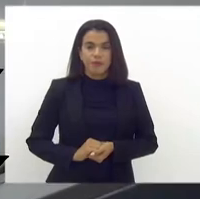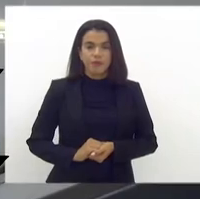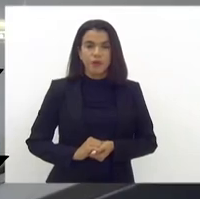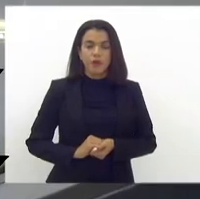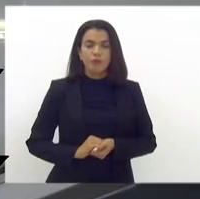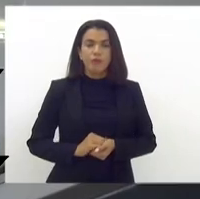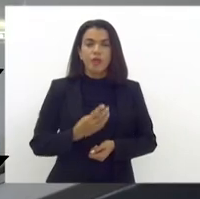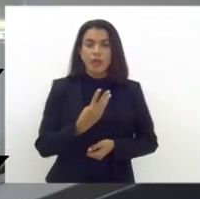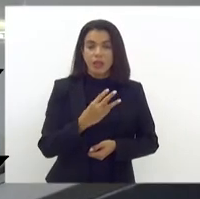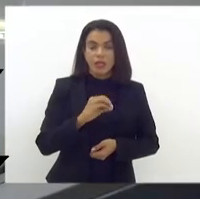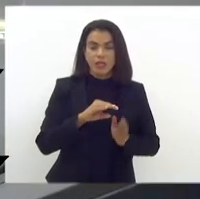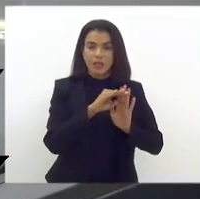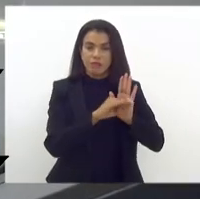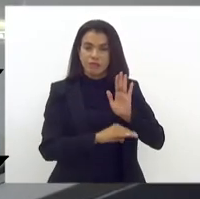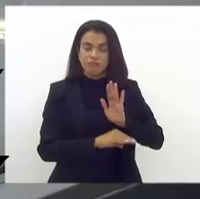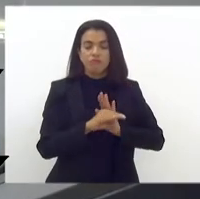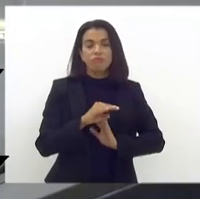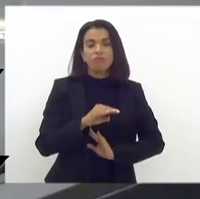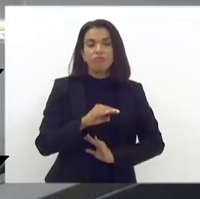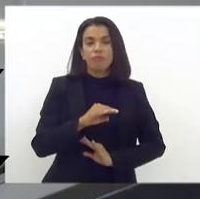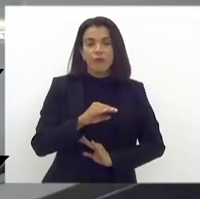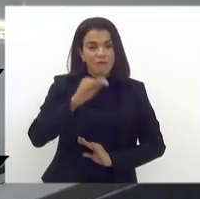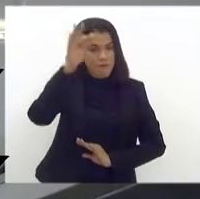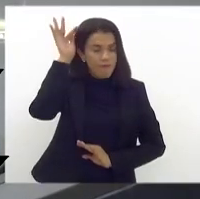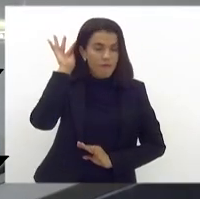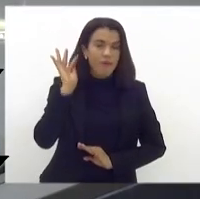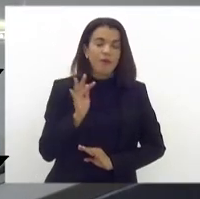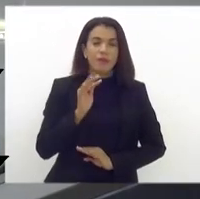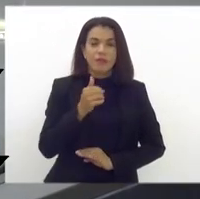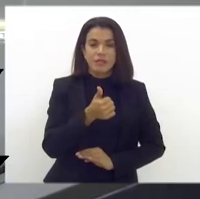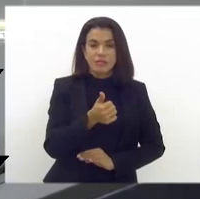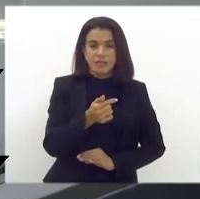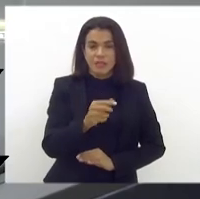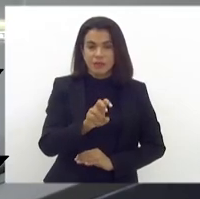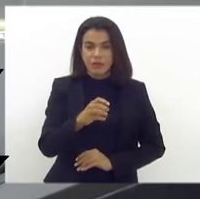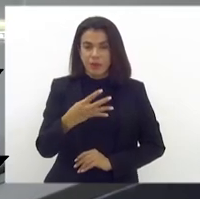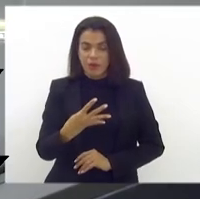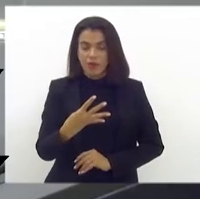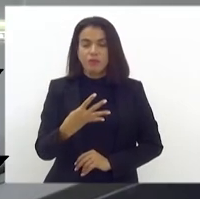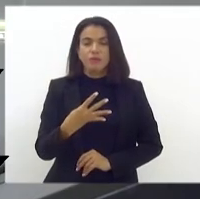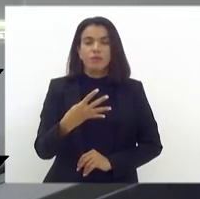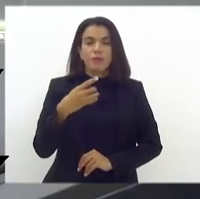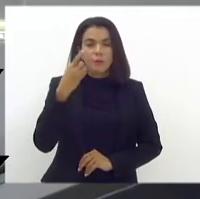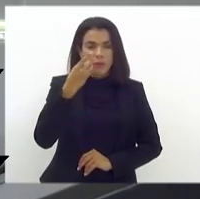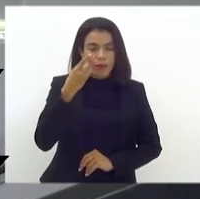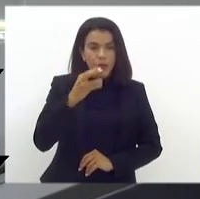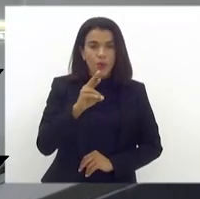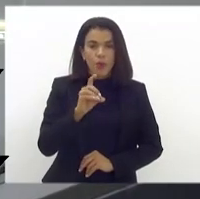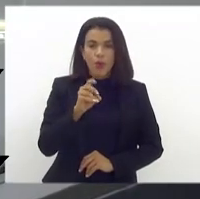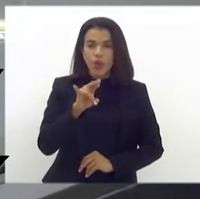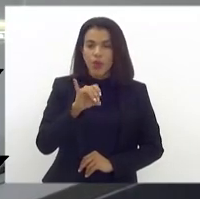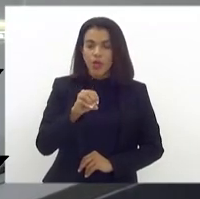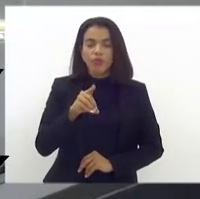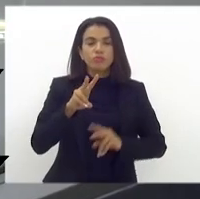Projeto 30 da pauta, projeto de relatoria do deputado Fred Pacheco, é o PL 1754-19, de autoria do deputado Rodrigo Amorim, que declara o espaço público margem a orla